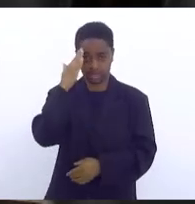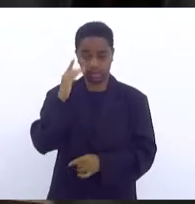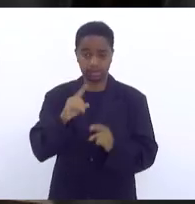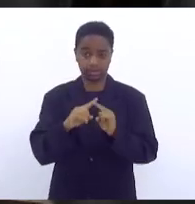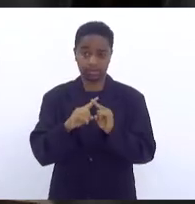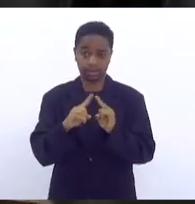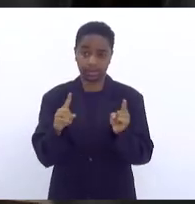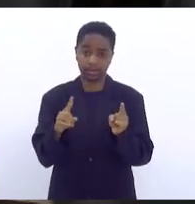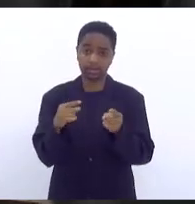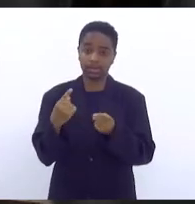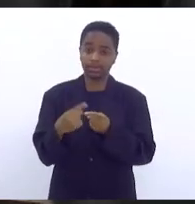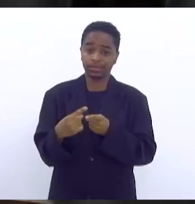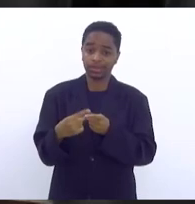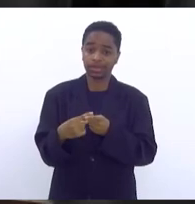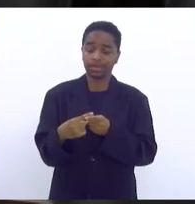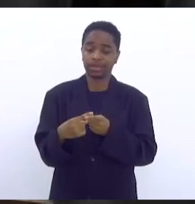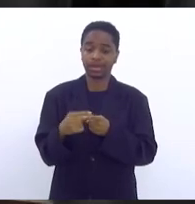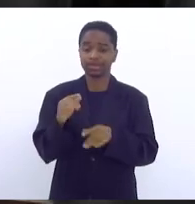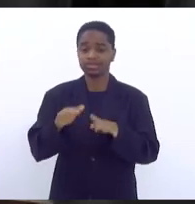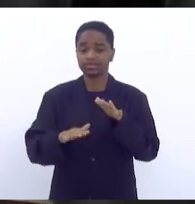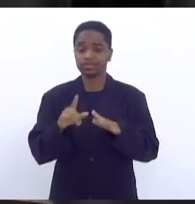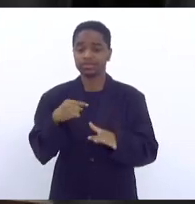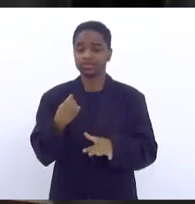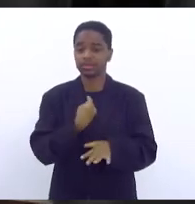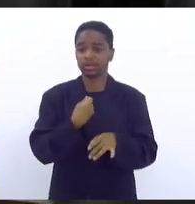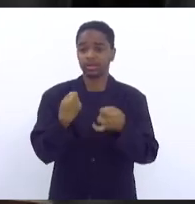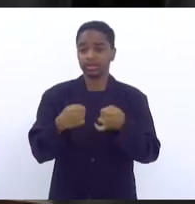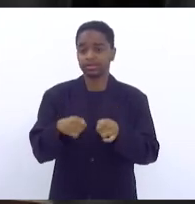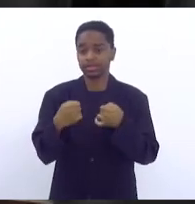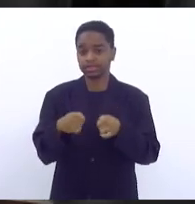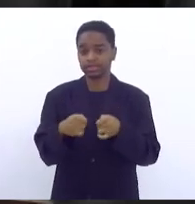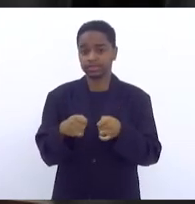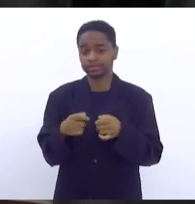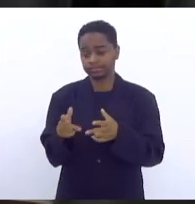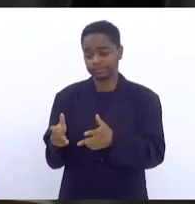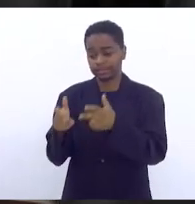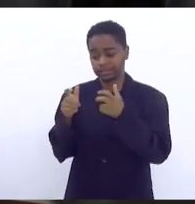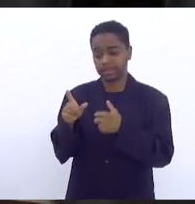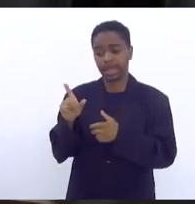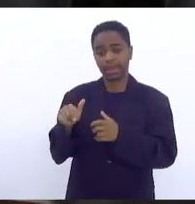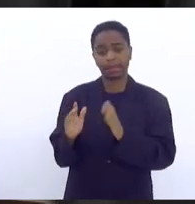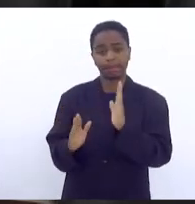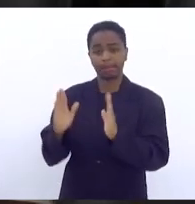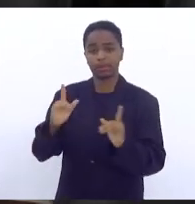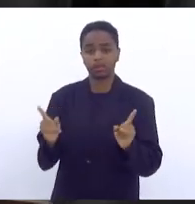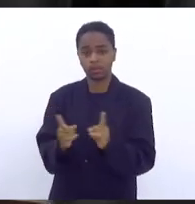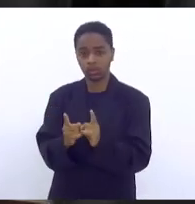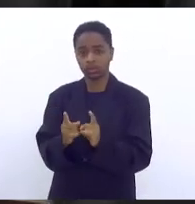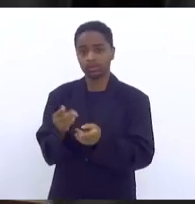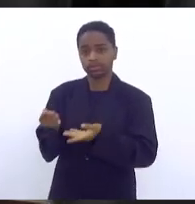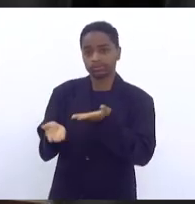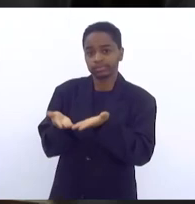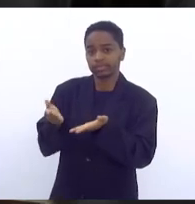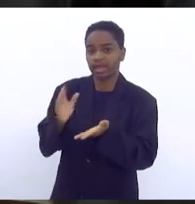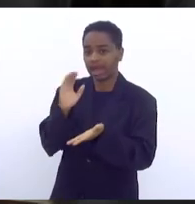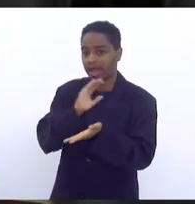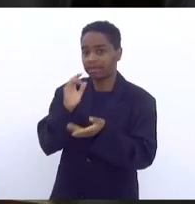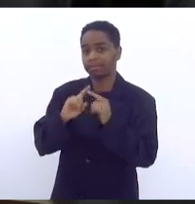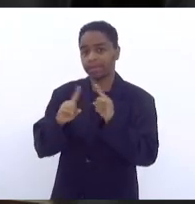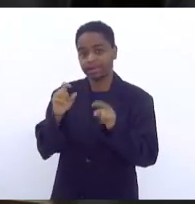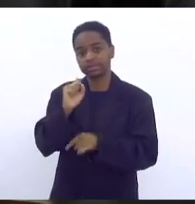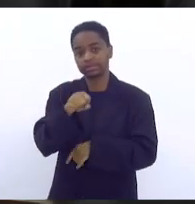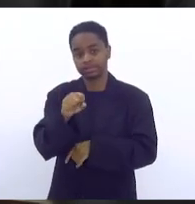que por muitas vezes a gente precisa passar por ele como uma solução provisória para atender ali no primeiro momento mas sim